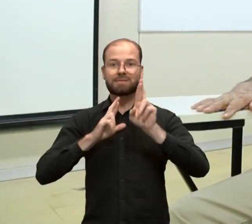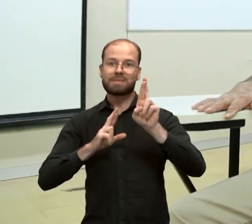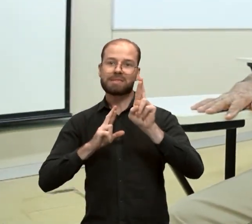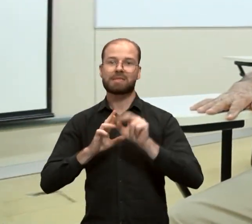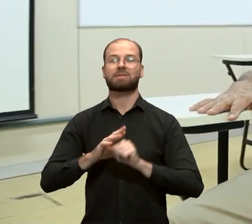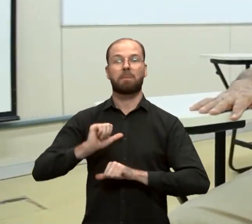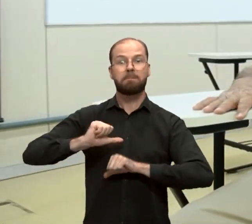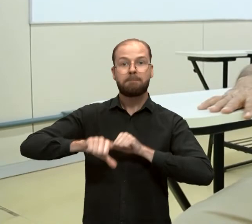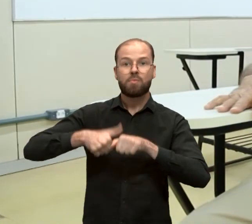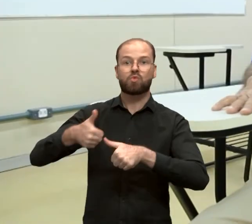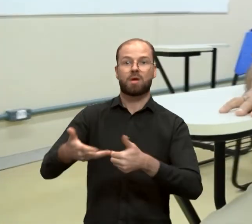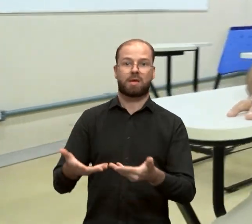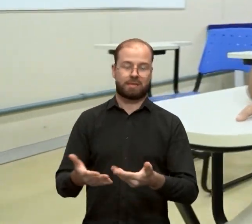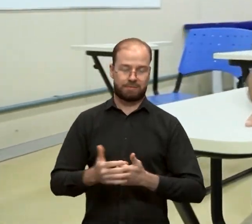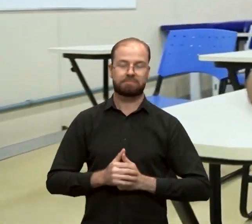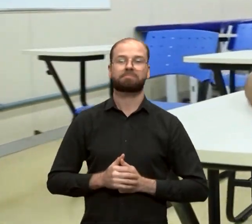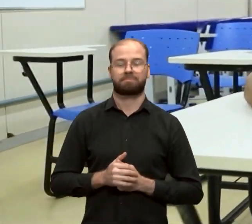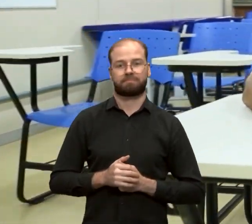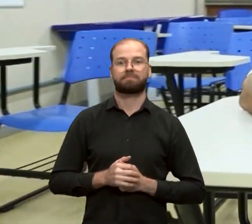de mudanças.